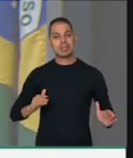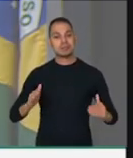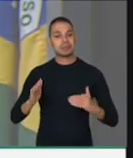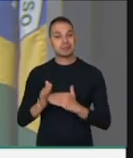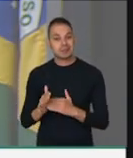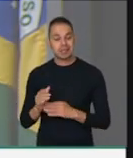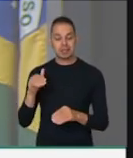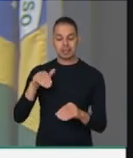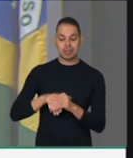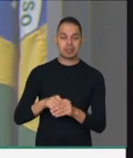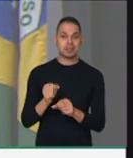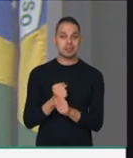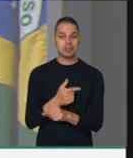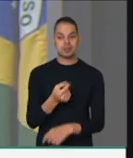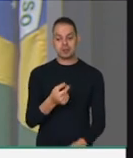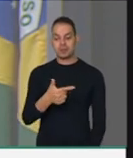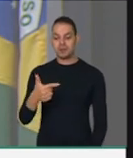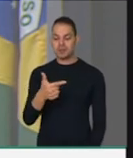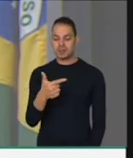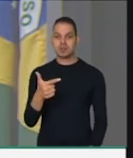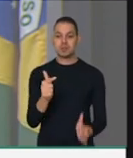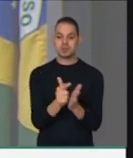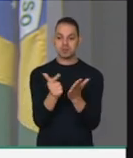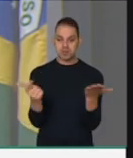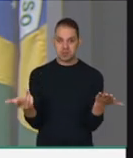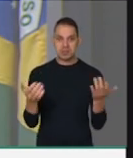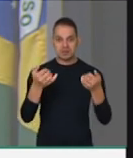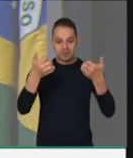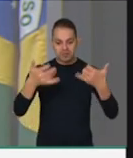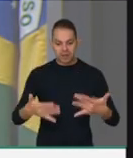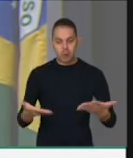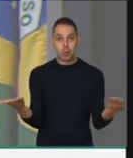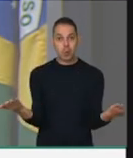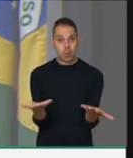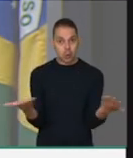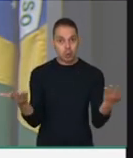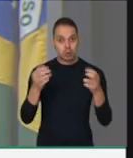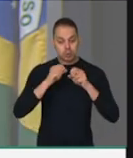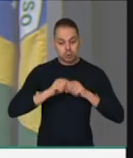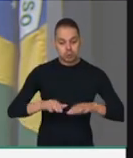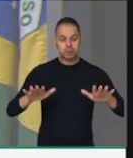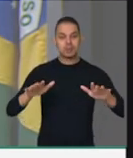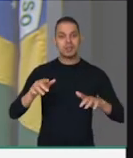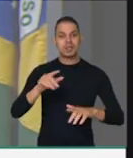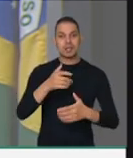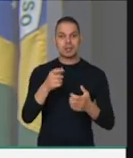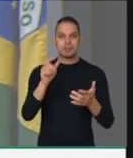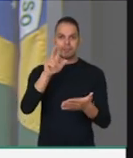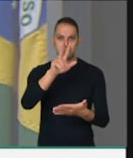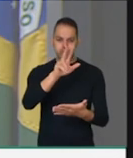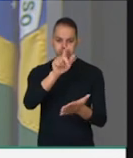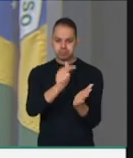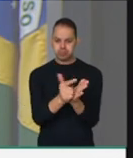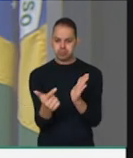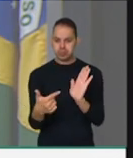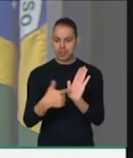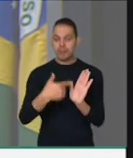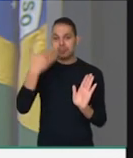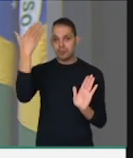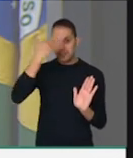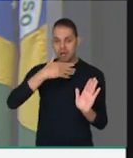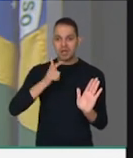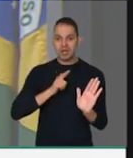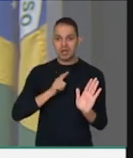2022 Estadão falou isso hoje isso é a comprovação de que a uma